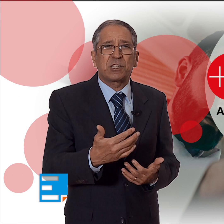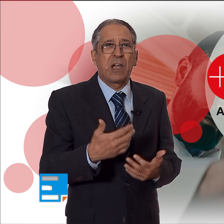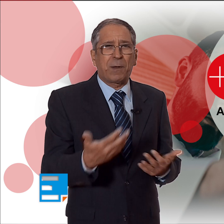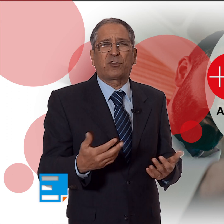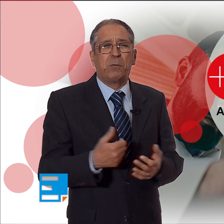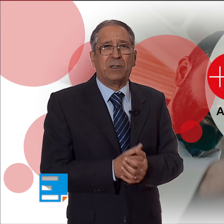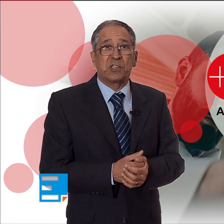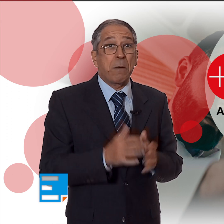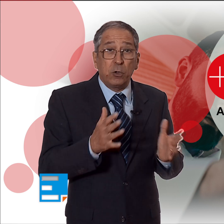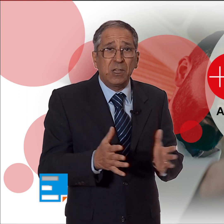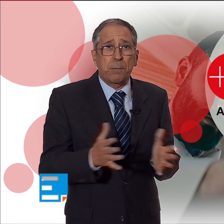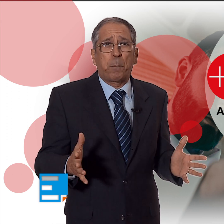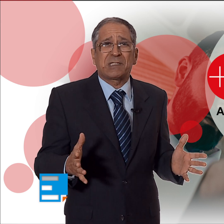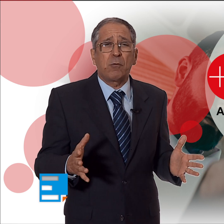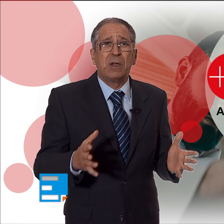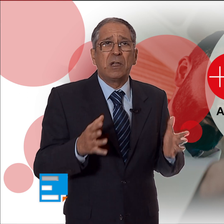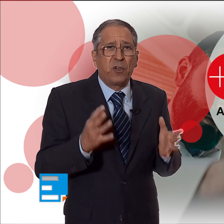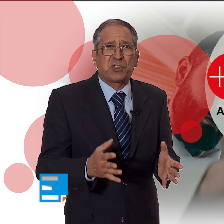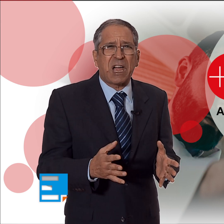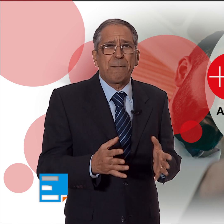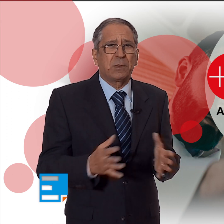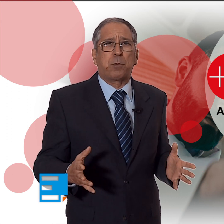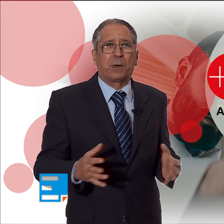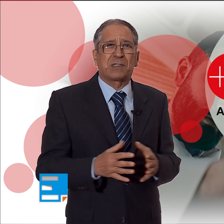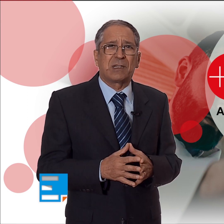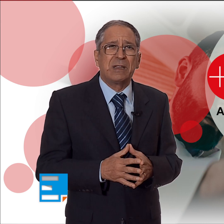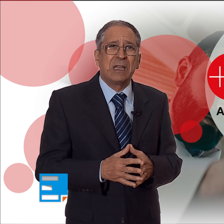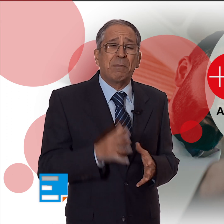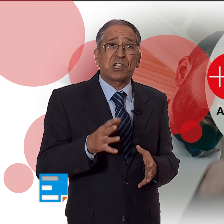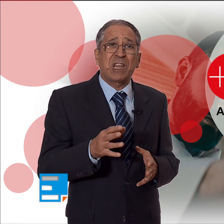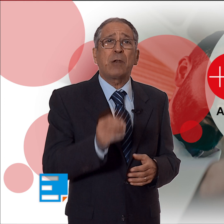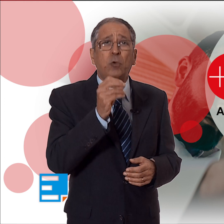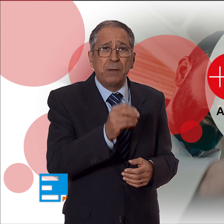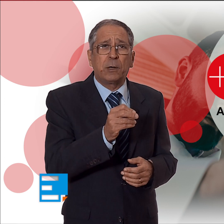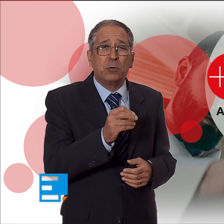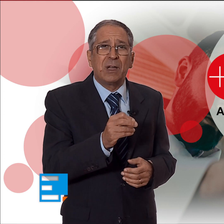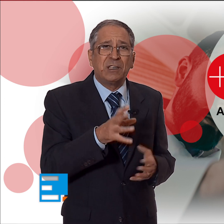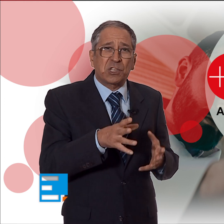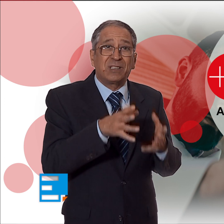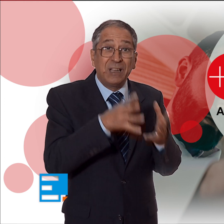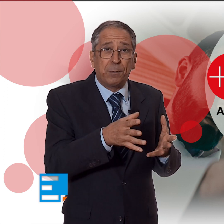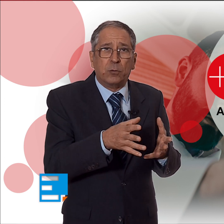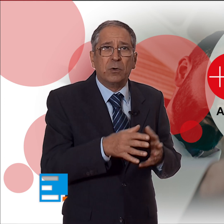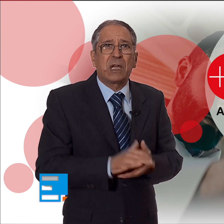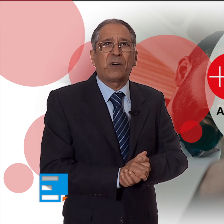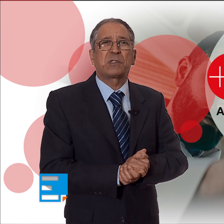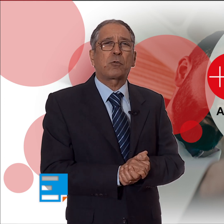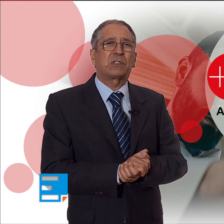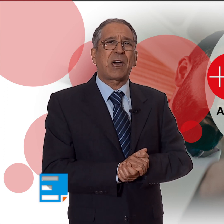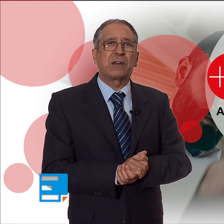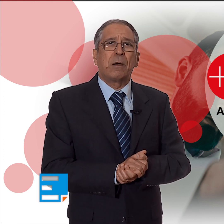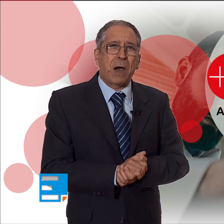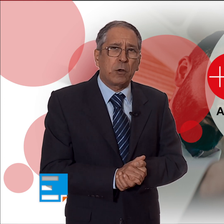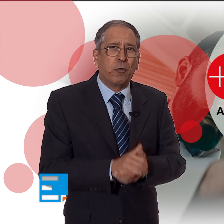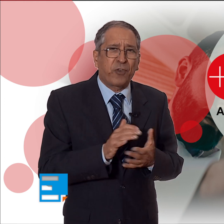empresas, para as famílias. A maioria da população vive já na pobreza. Mas é no Líbano, neste Líbano, que vamos